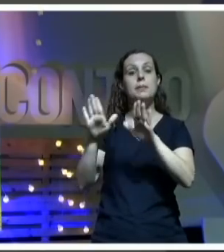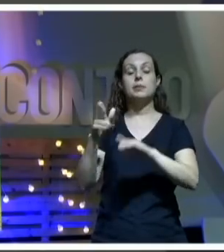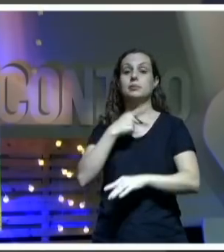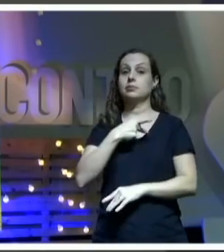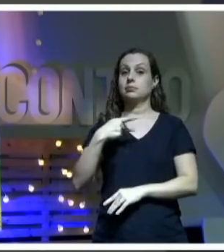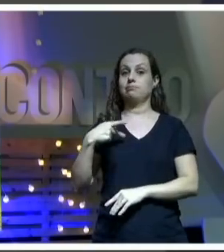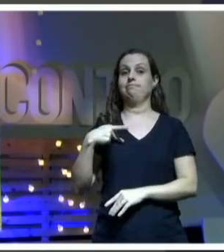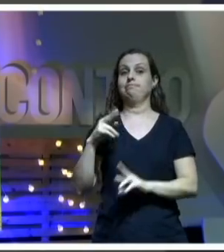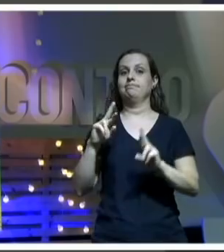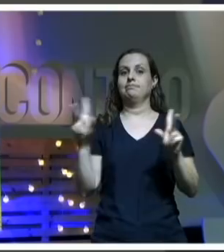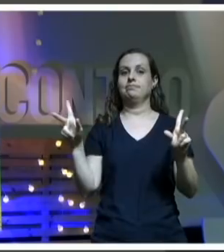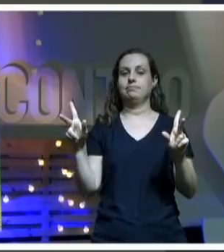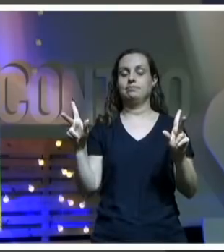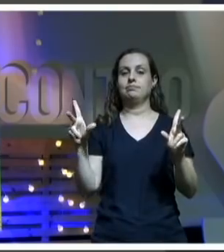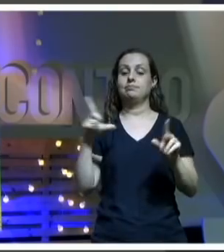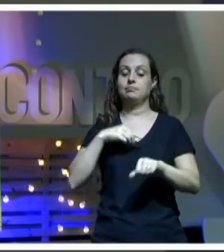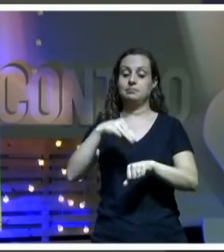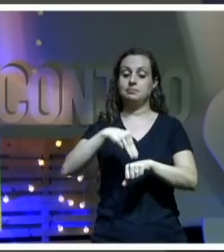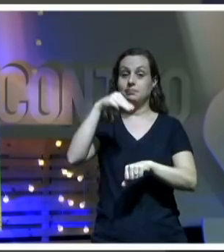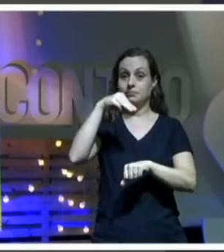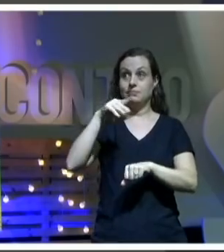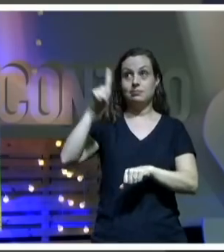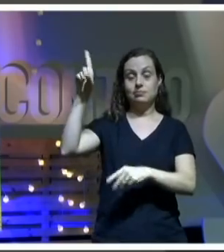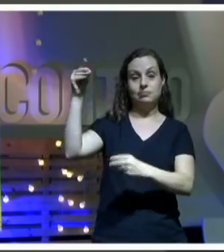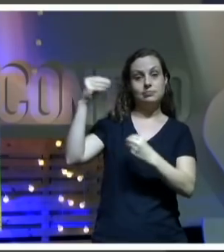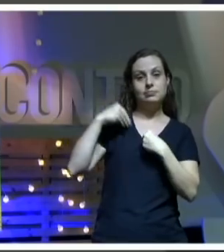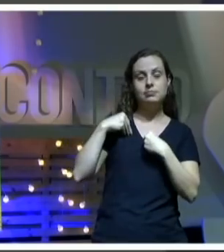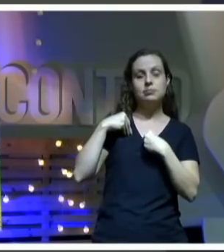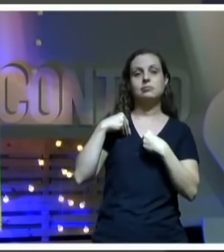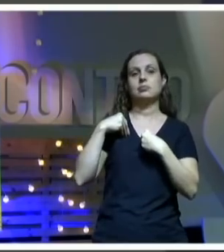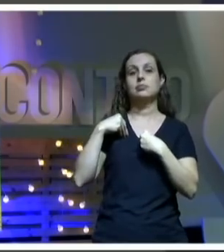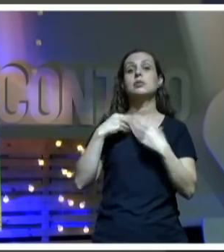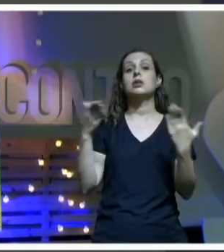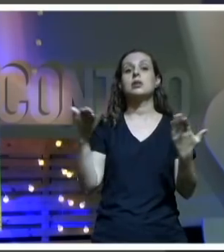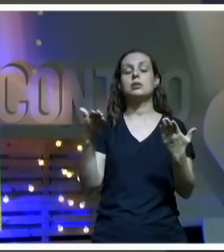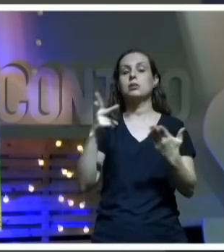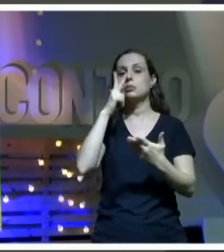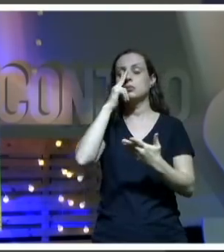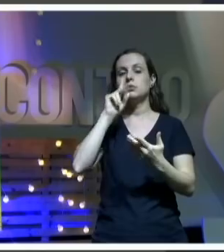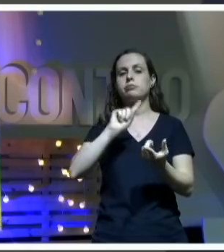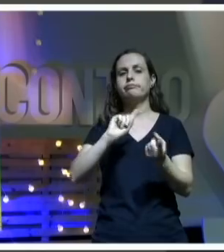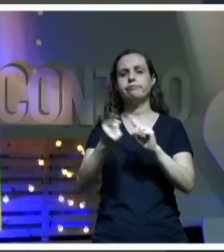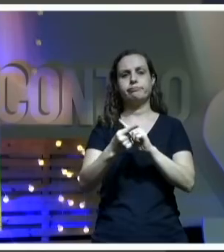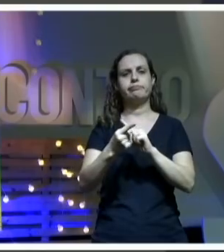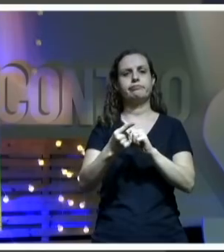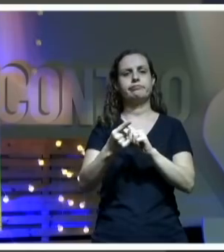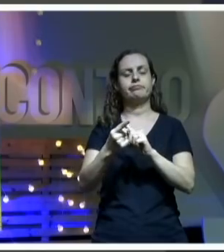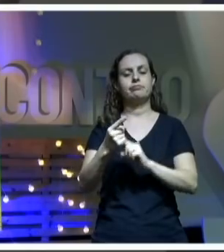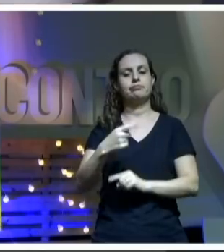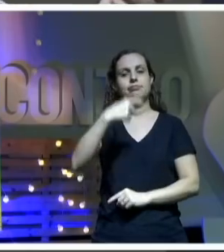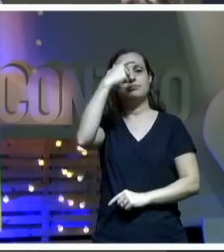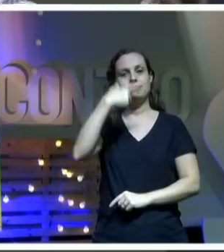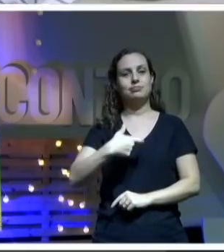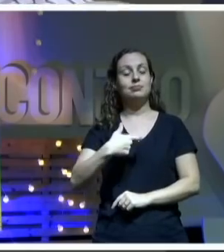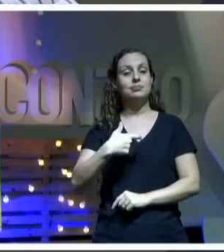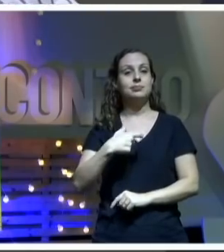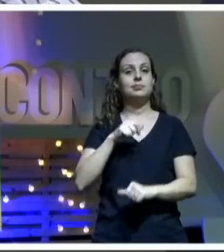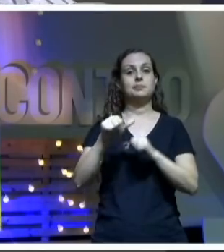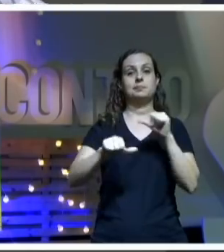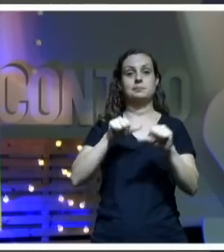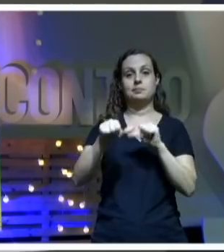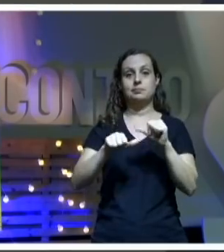vocacional que está sendo transformada por um modelo de formação e isso transforma também